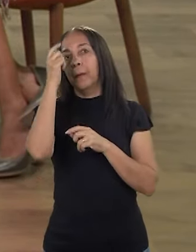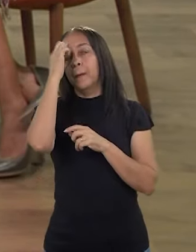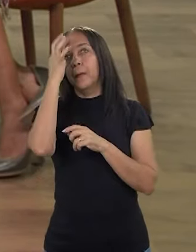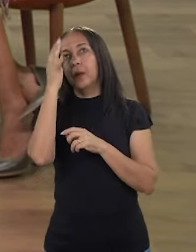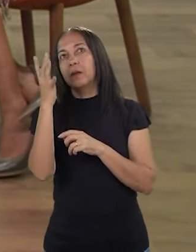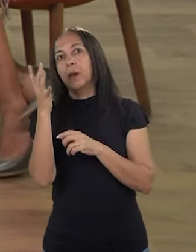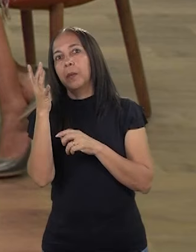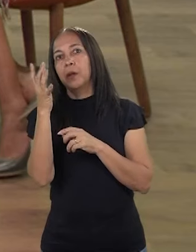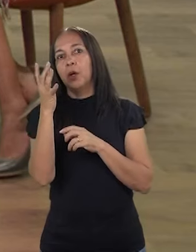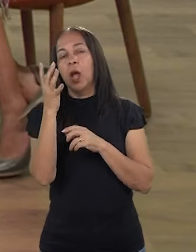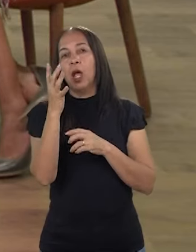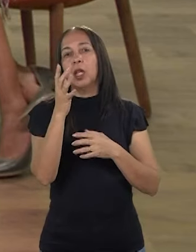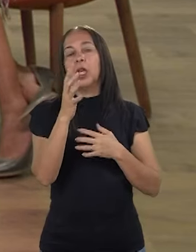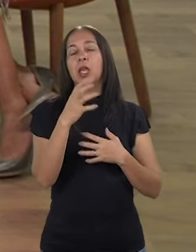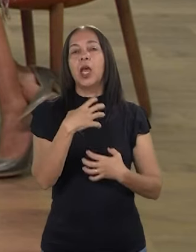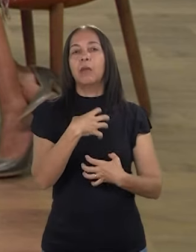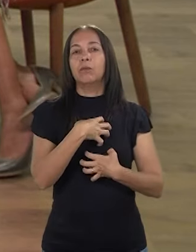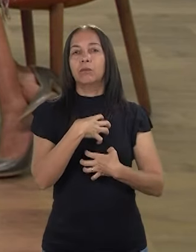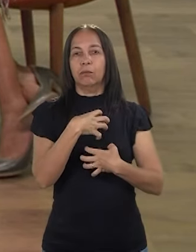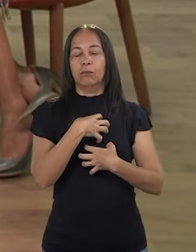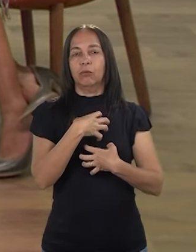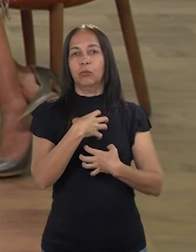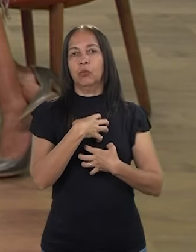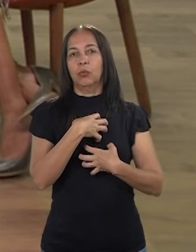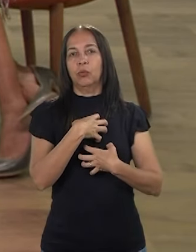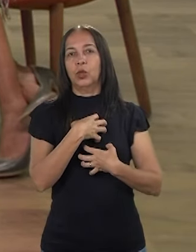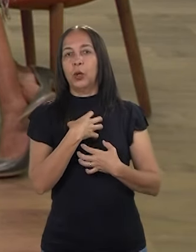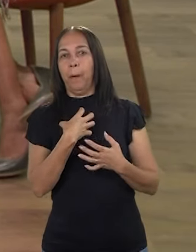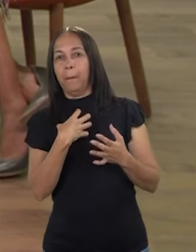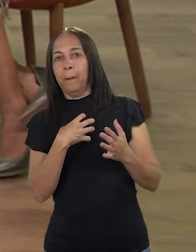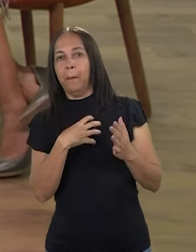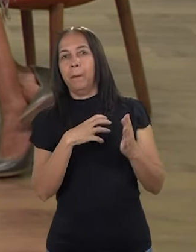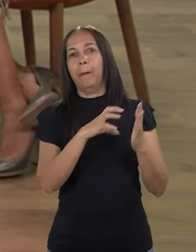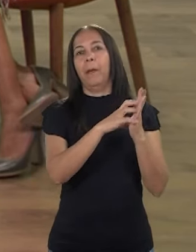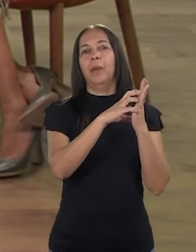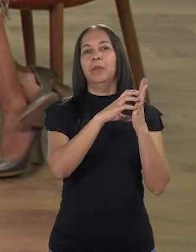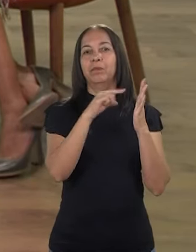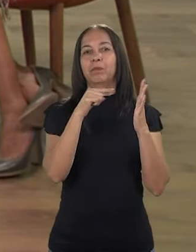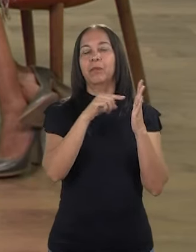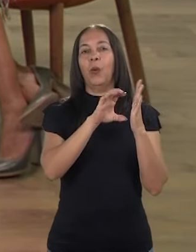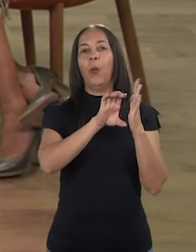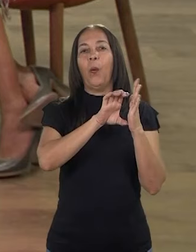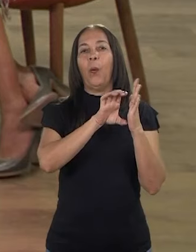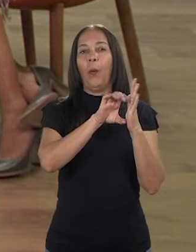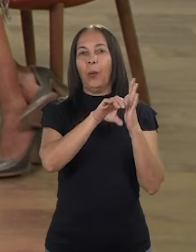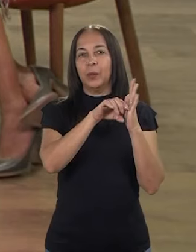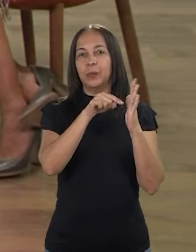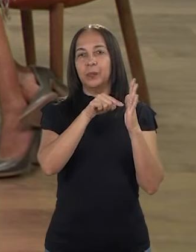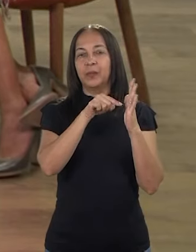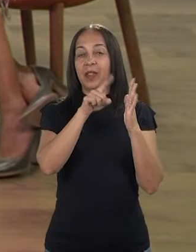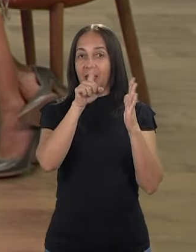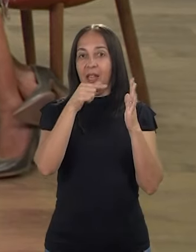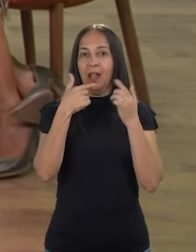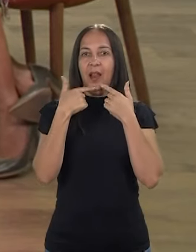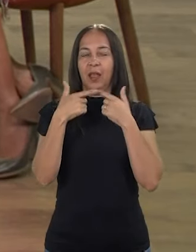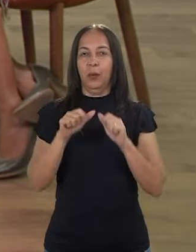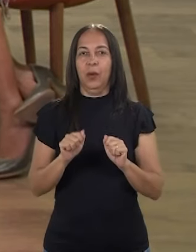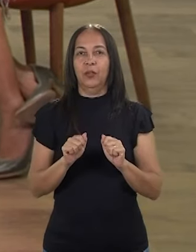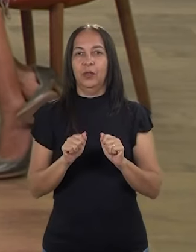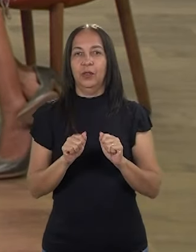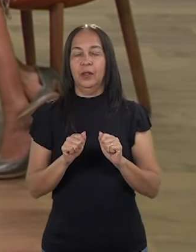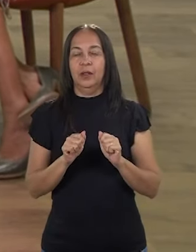ideais que acabam sendo transpostos pro para código código também é linguagem né a gente não pode esquecer